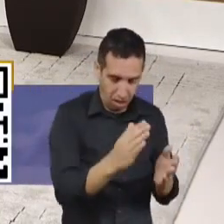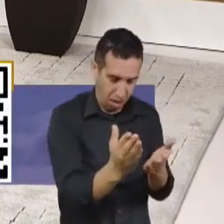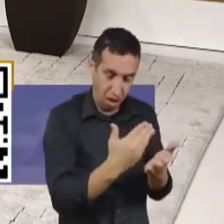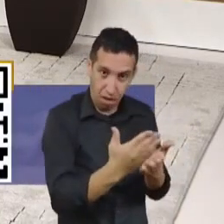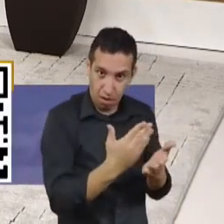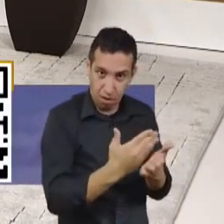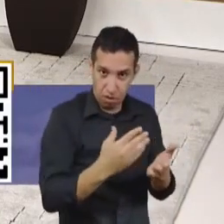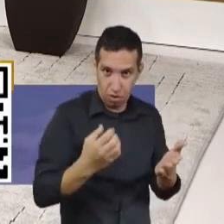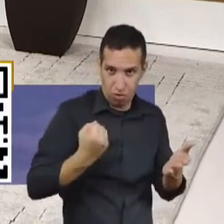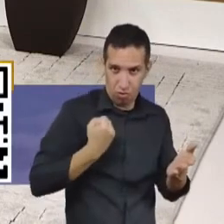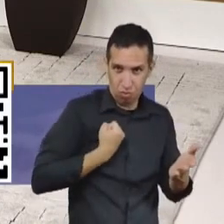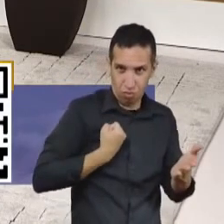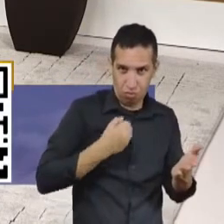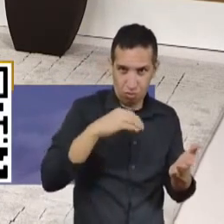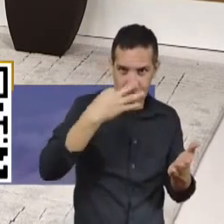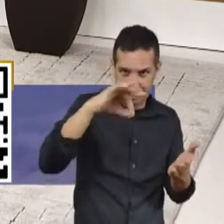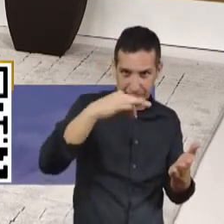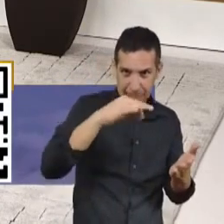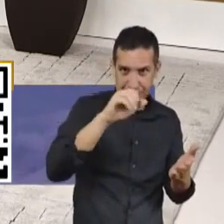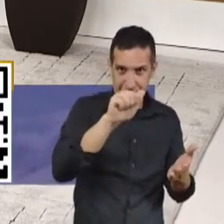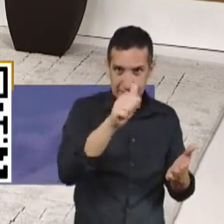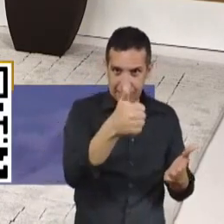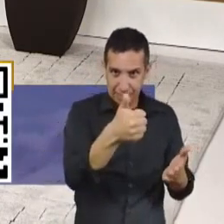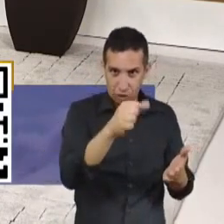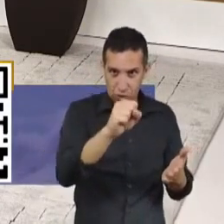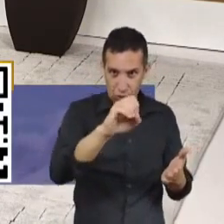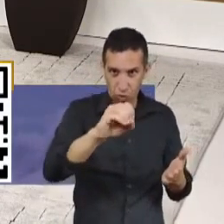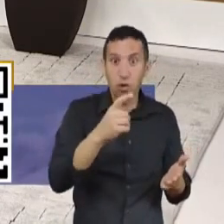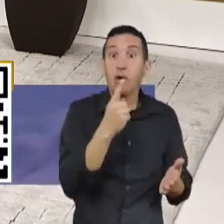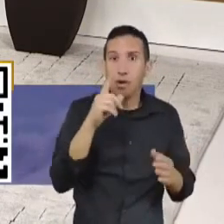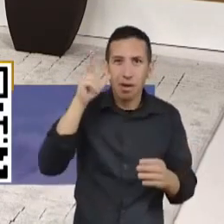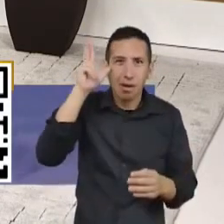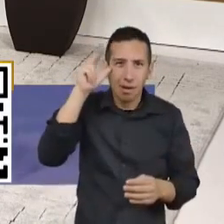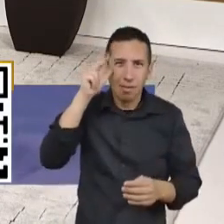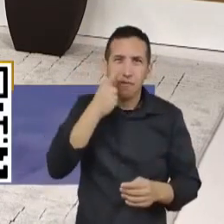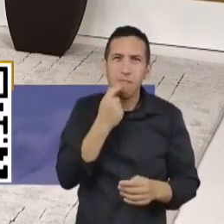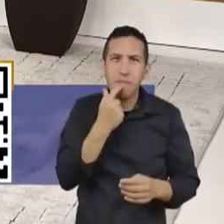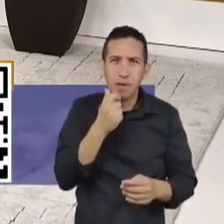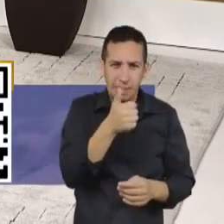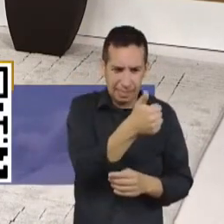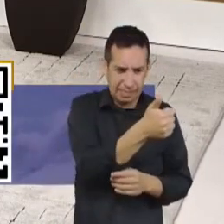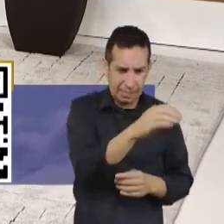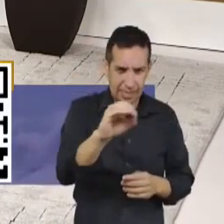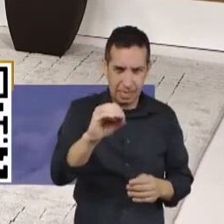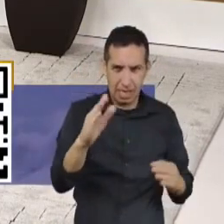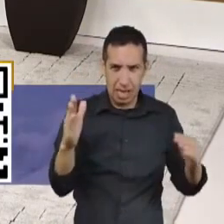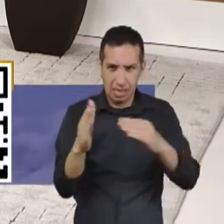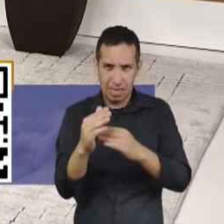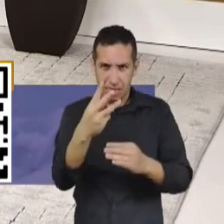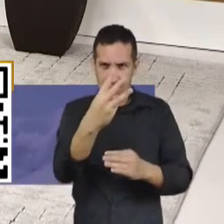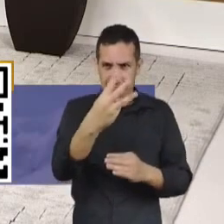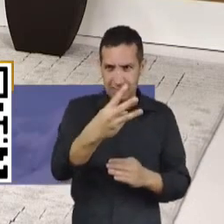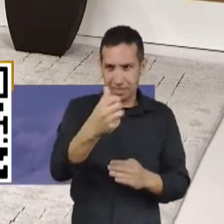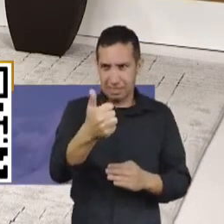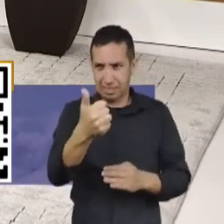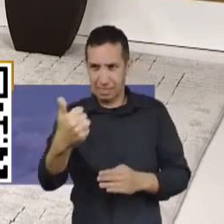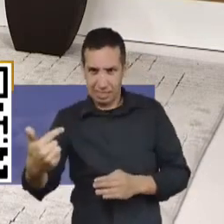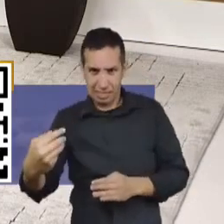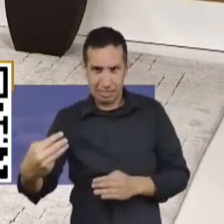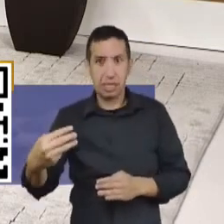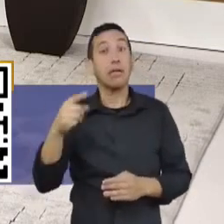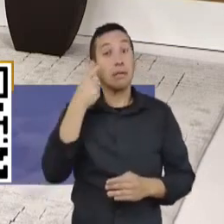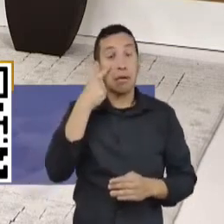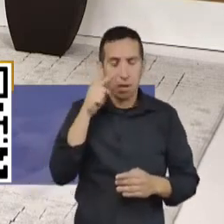e você olhar na página 108 você vai ver o segundo selo o cavalo vermelho aí tem a data de senha 313 outras